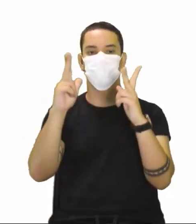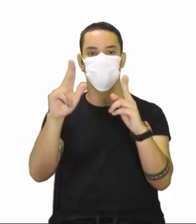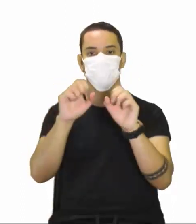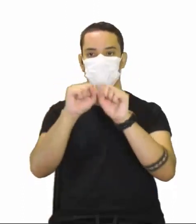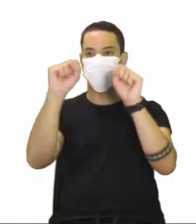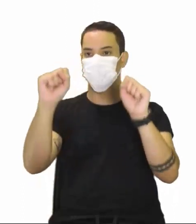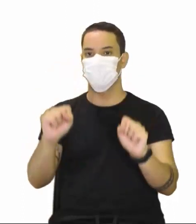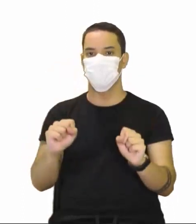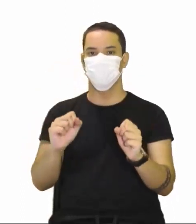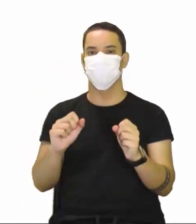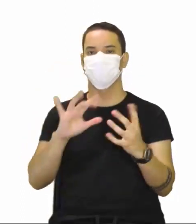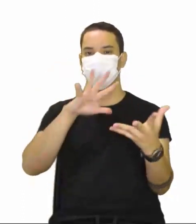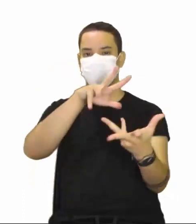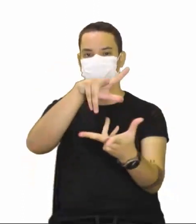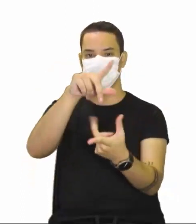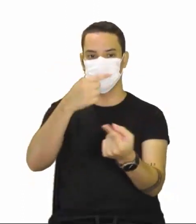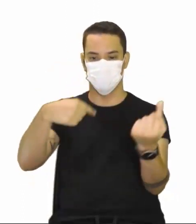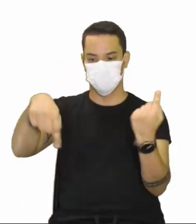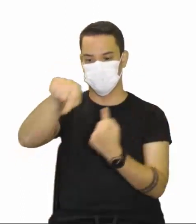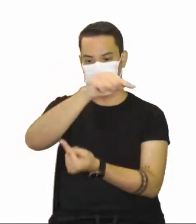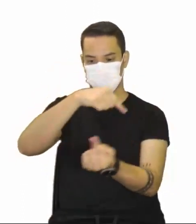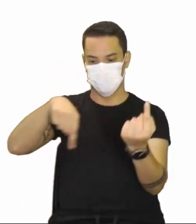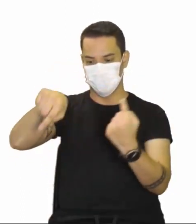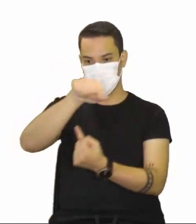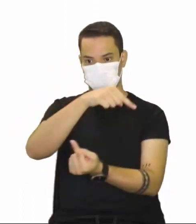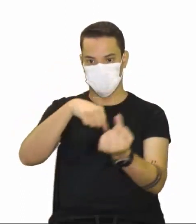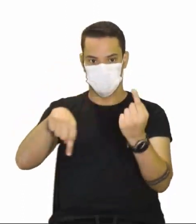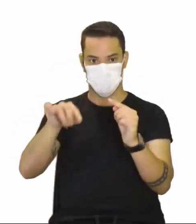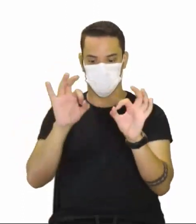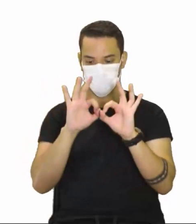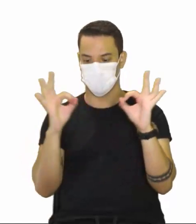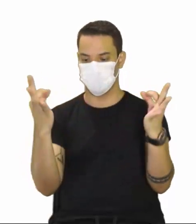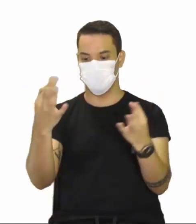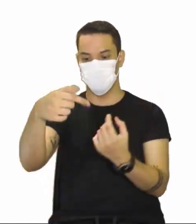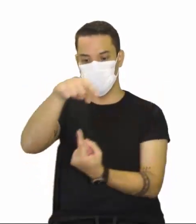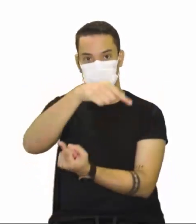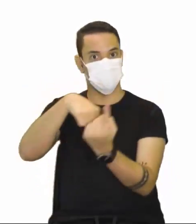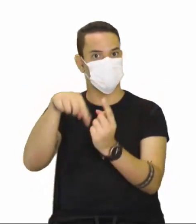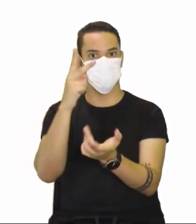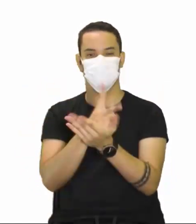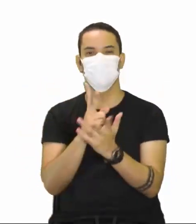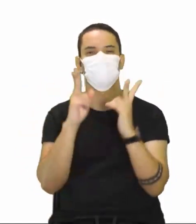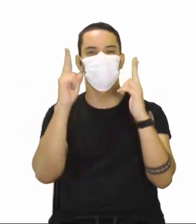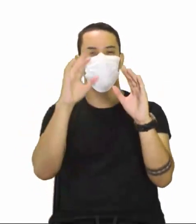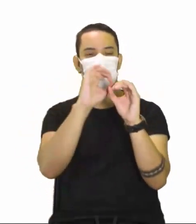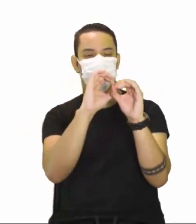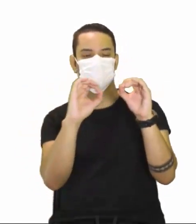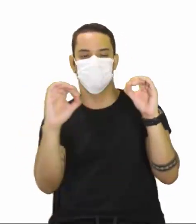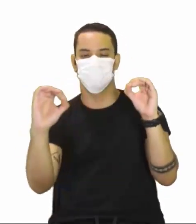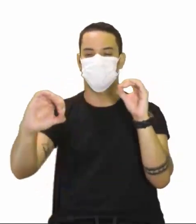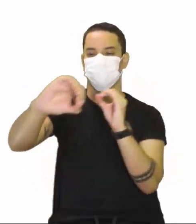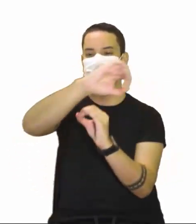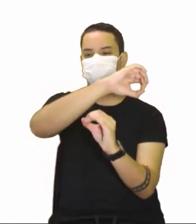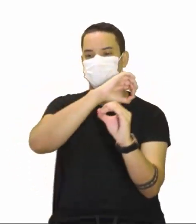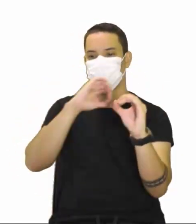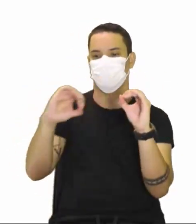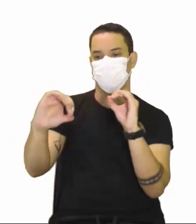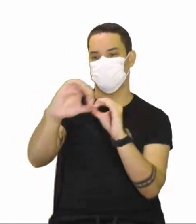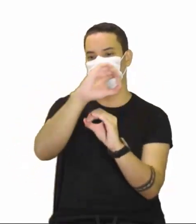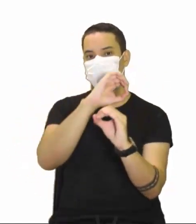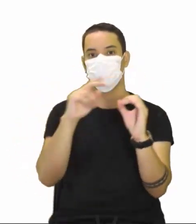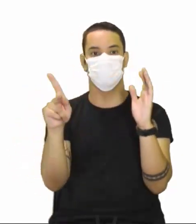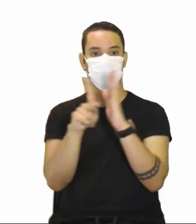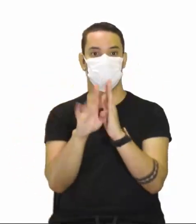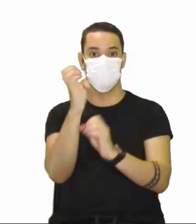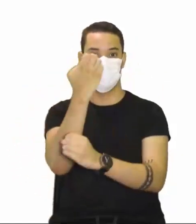fosse um sistema planetário, o Sol no centro e os planetas circulando ao redor do núcleo, né, na eletrosfera,